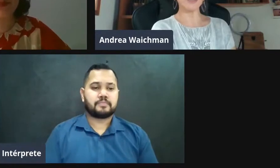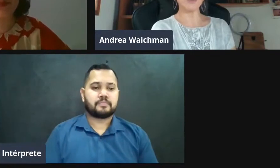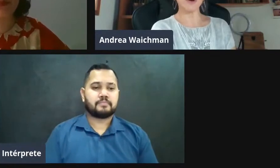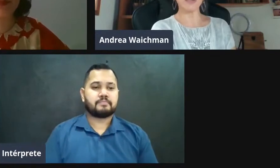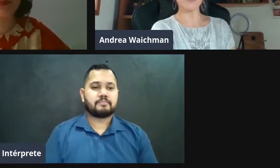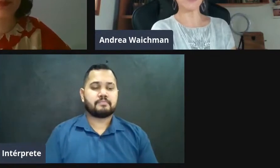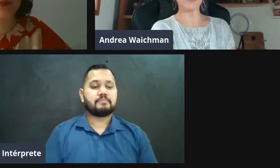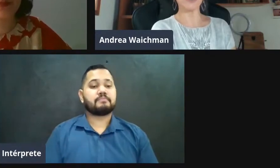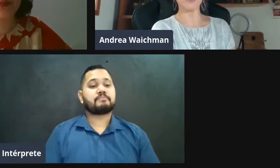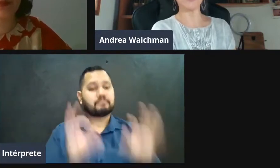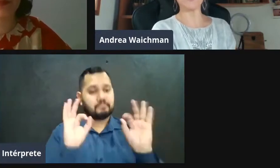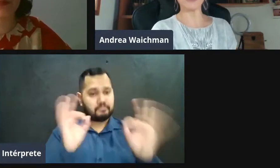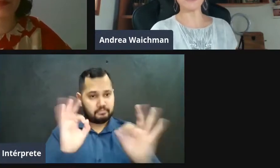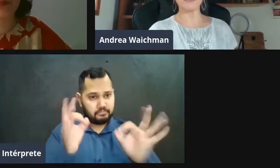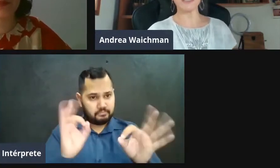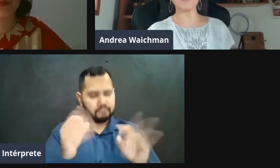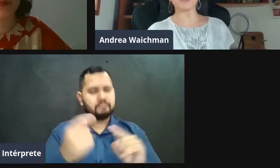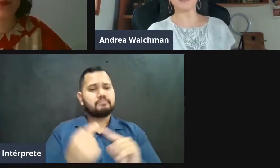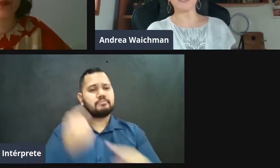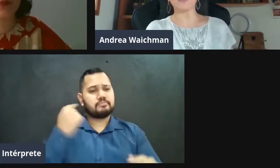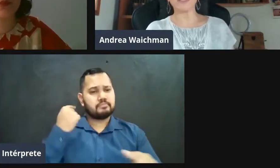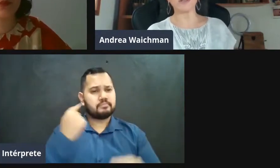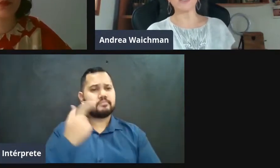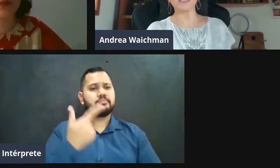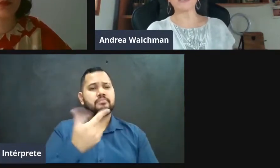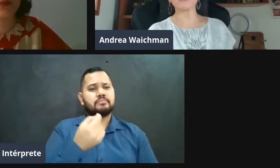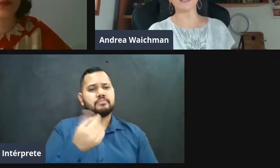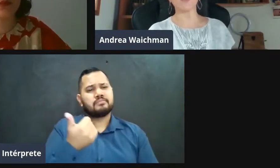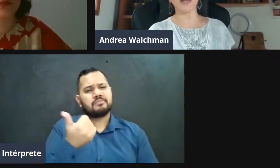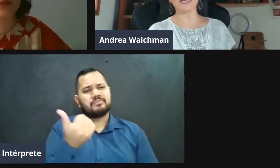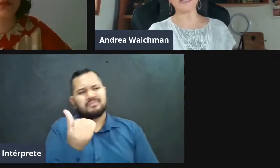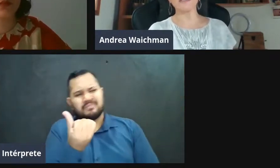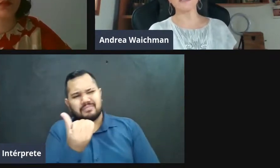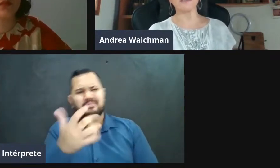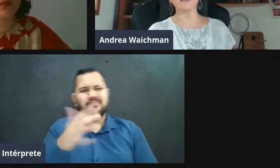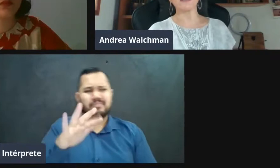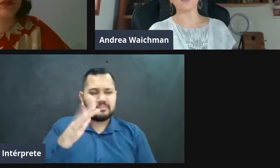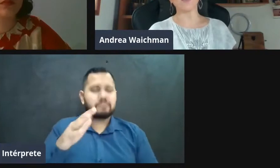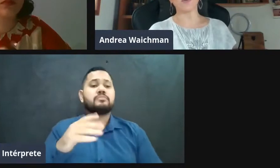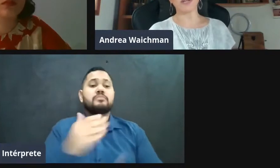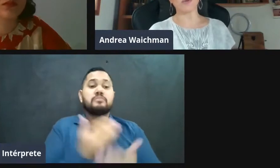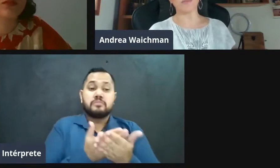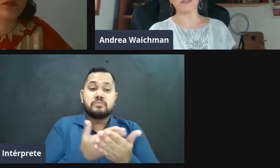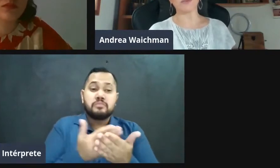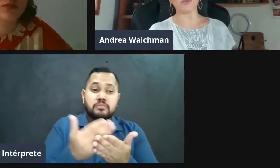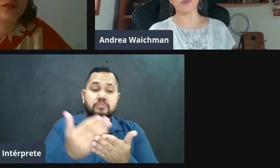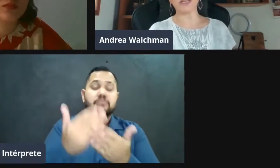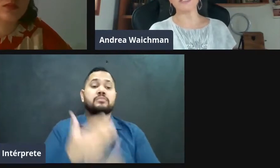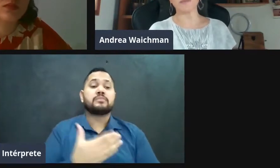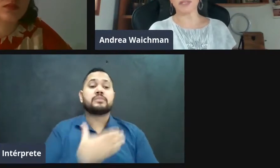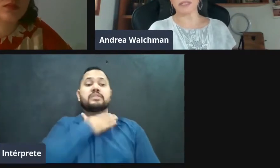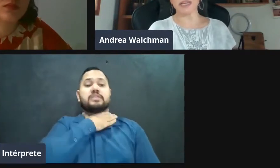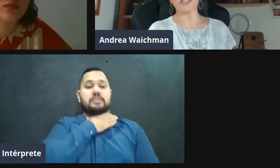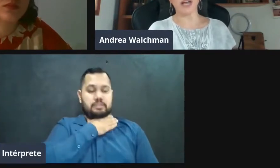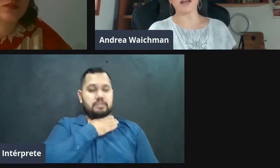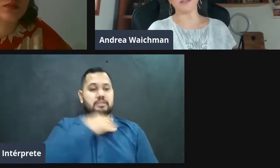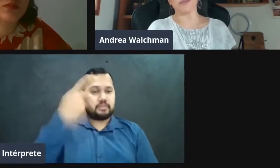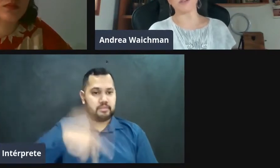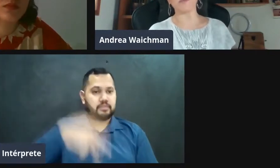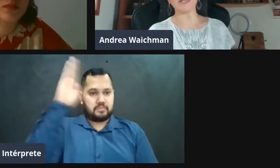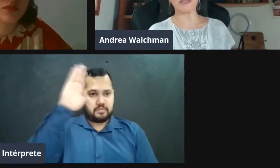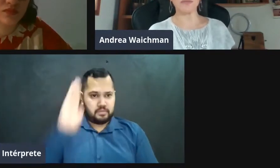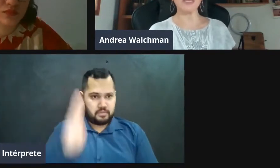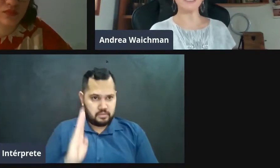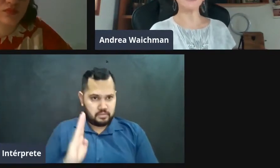enfrentando, desde o ano de 2016, praticamente, o anterior, desde que se instalou a crise econômica no nosso país, que precede,